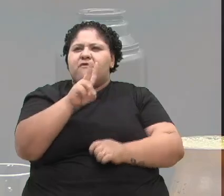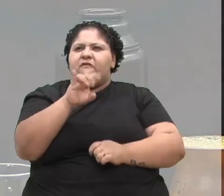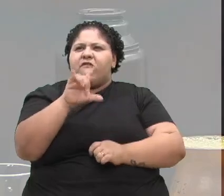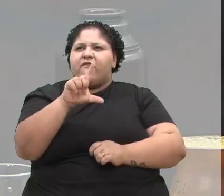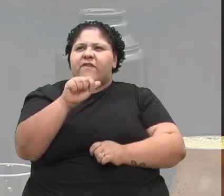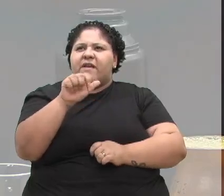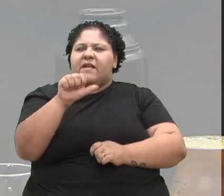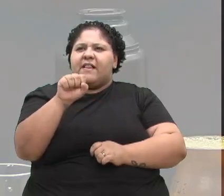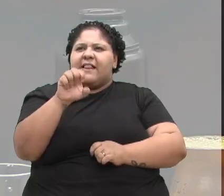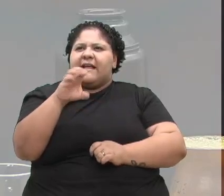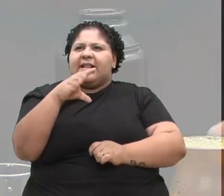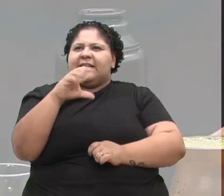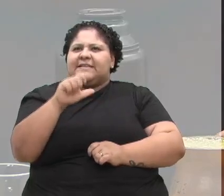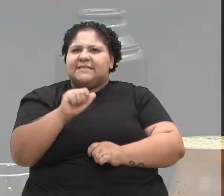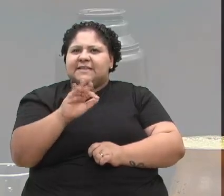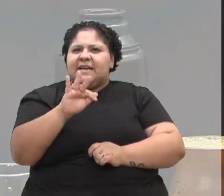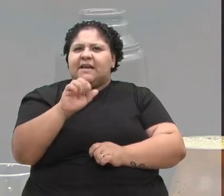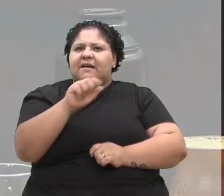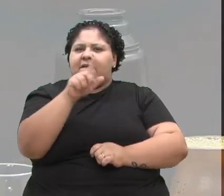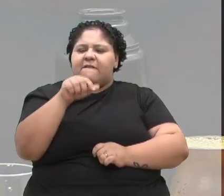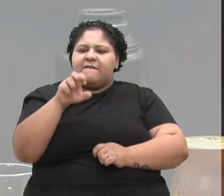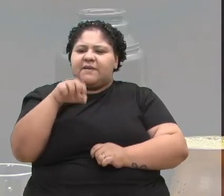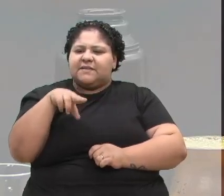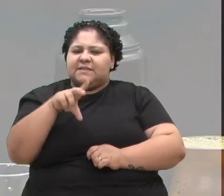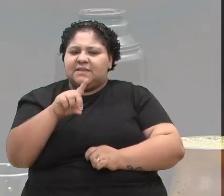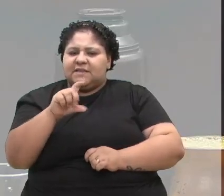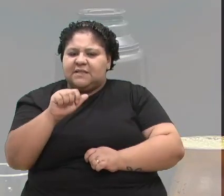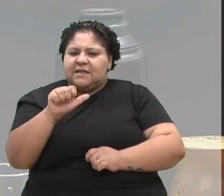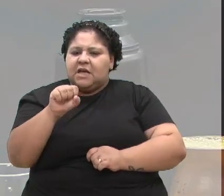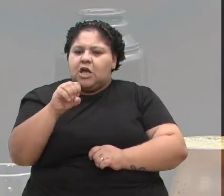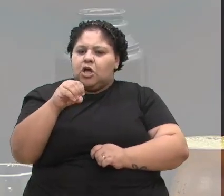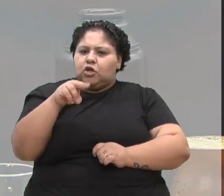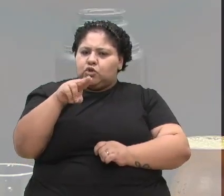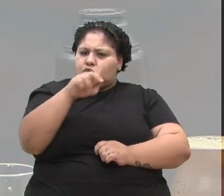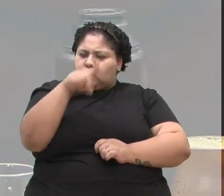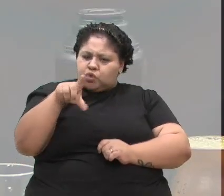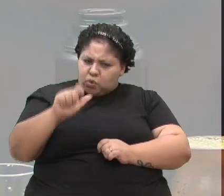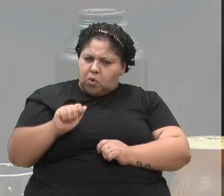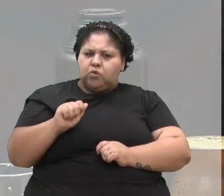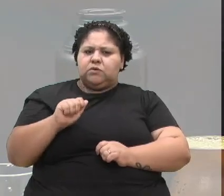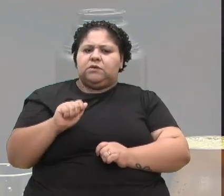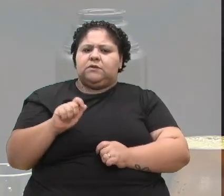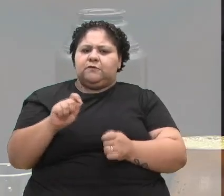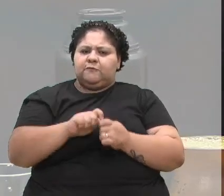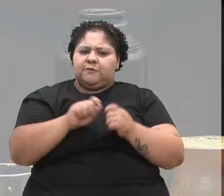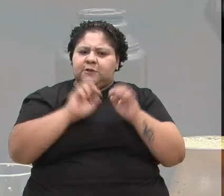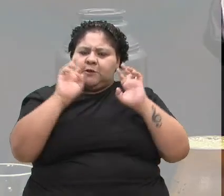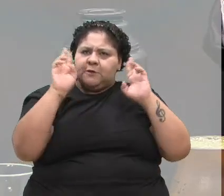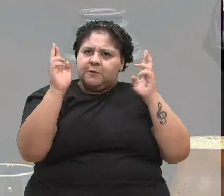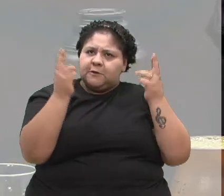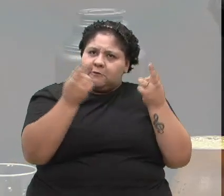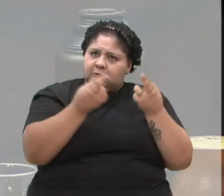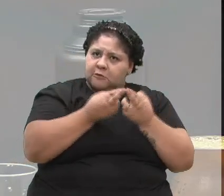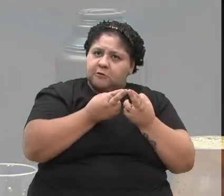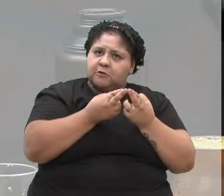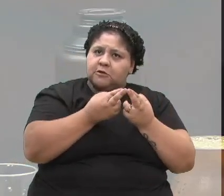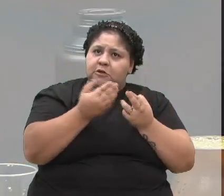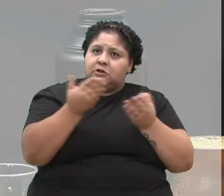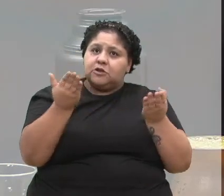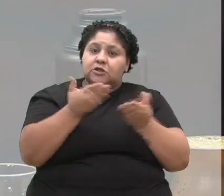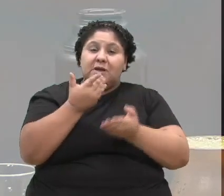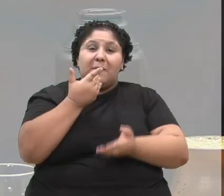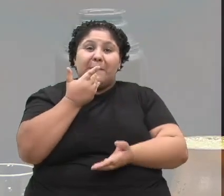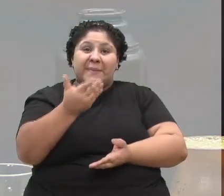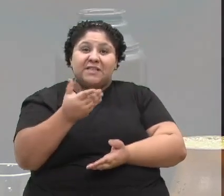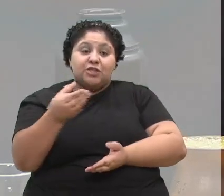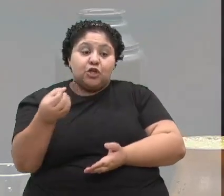fizemos em Fazenda Souza reuniões da comissão com os agricultores e a subprefeitura, e já se pedia que a renovação